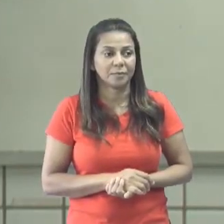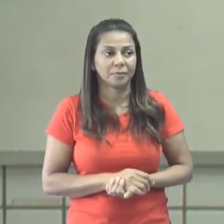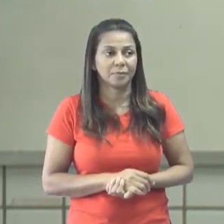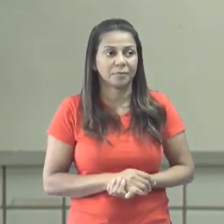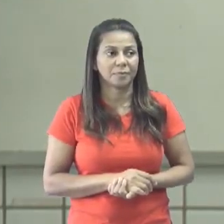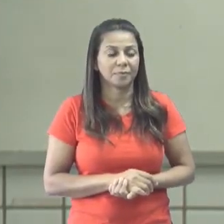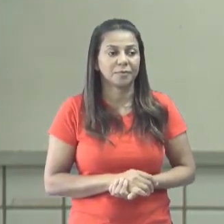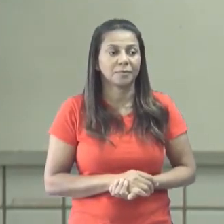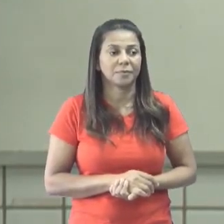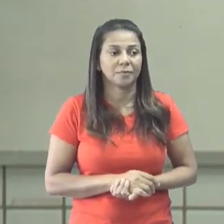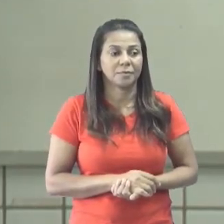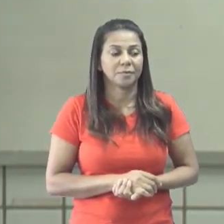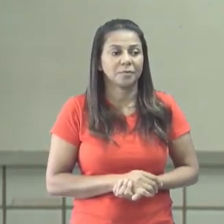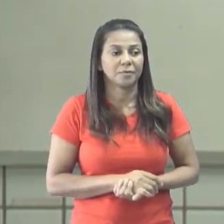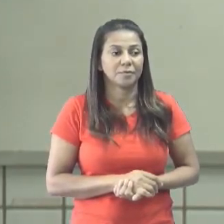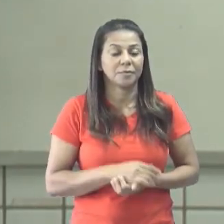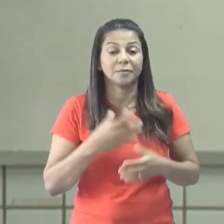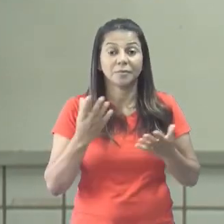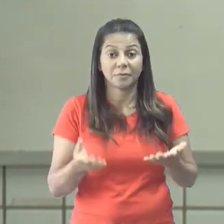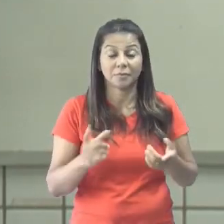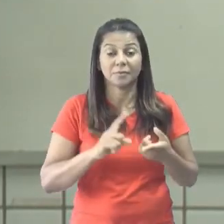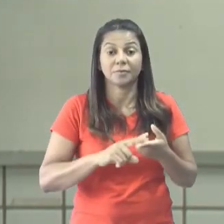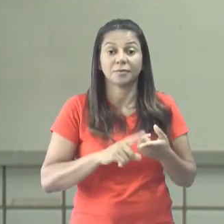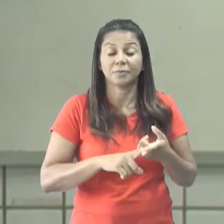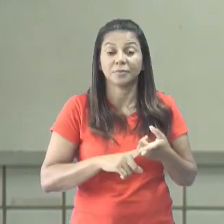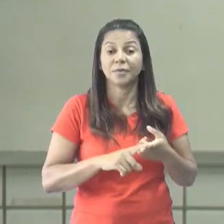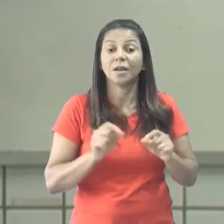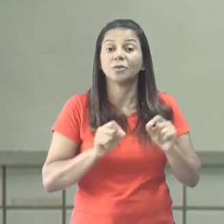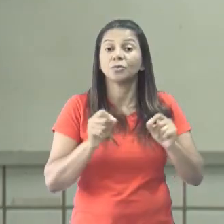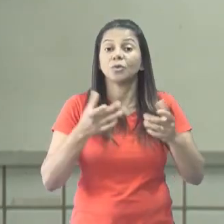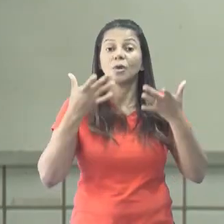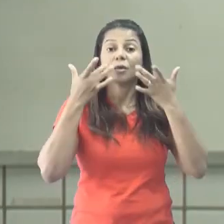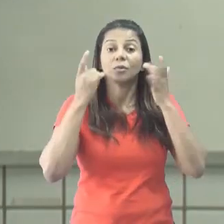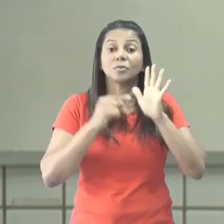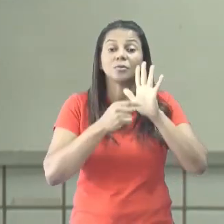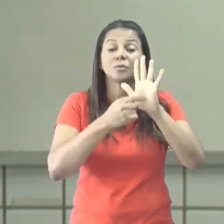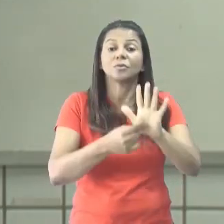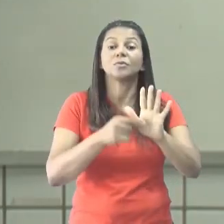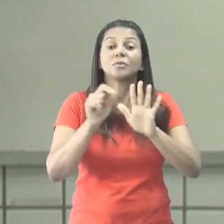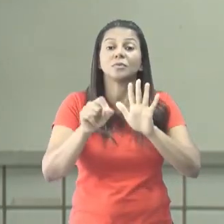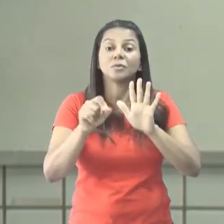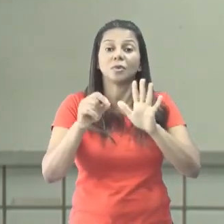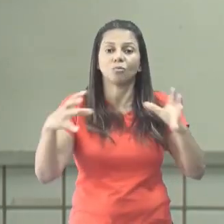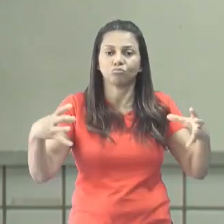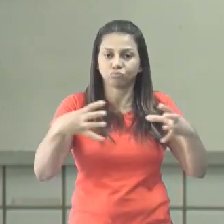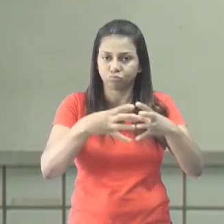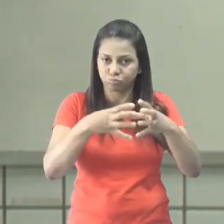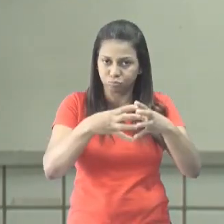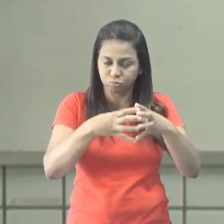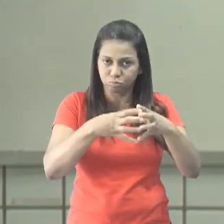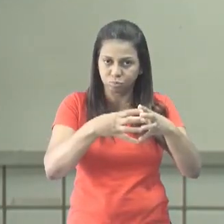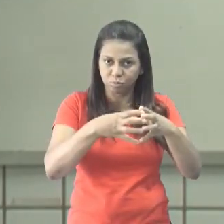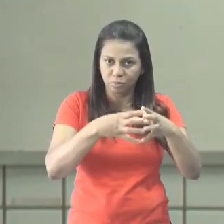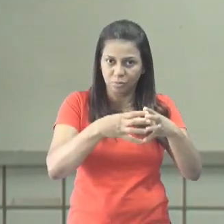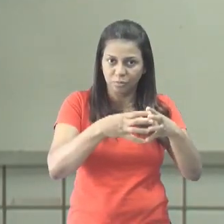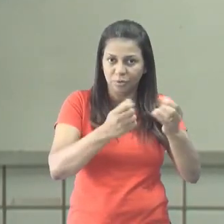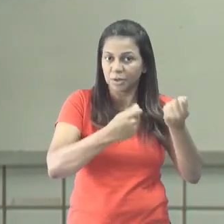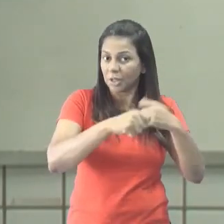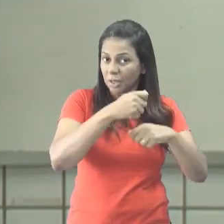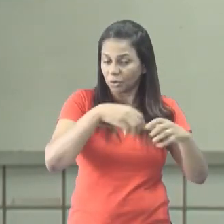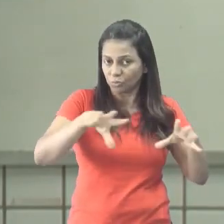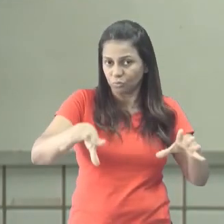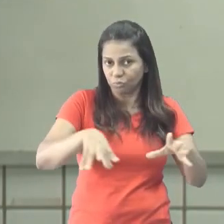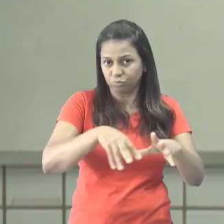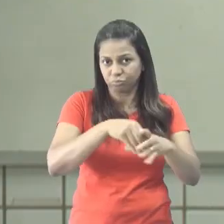Não costumam ter um narrador identificado, e a composição do espetáculo se dá por meio desse conjunto de recursos e de assuntos.